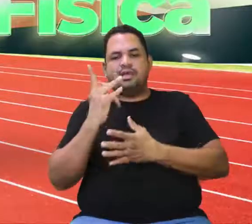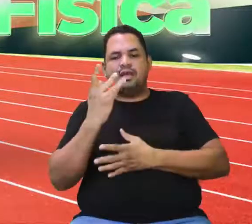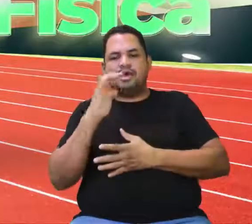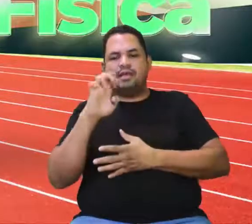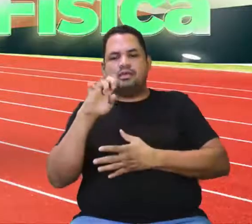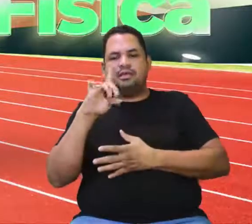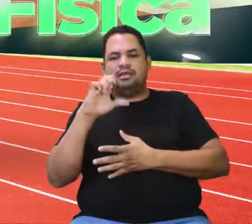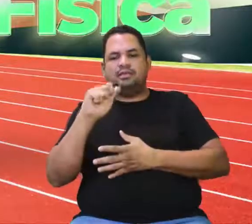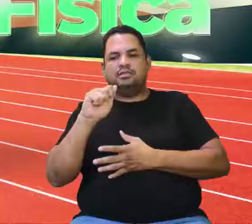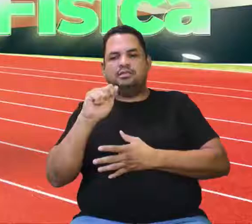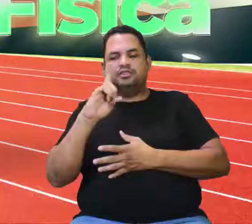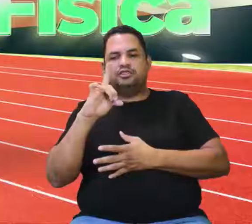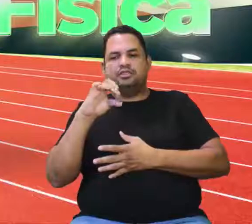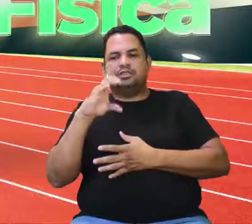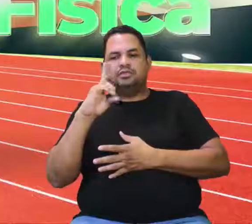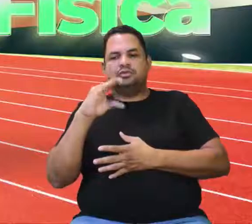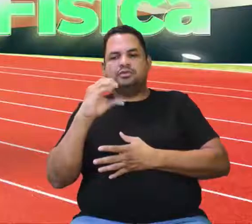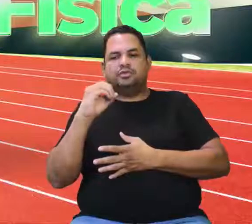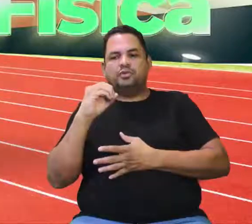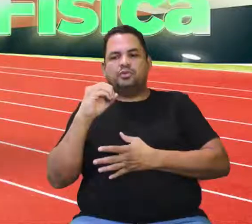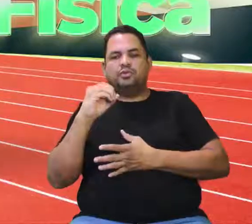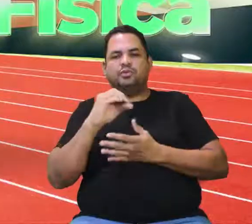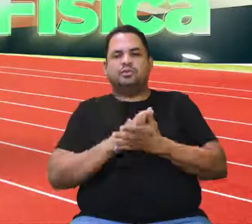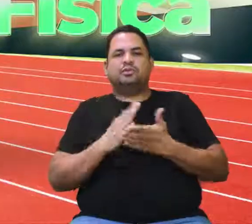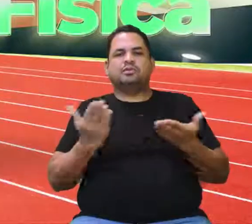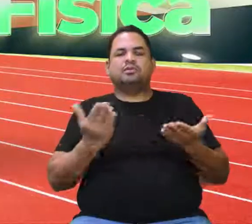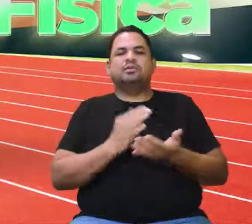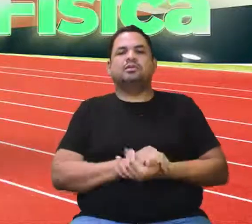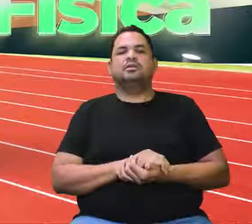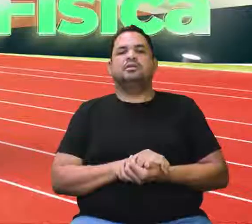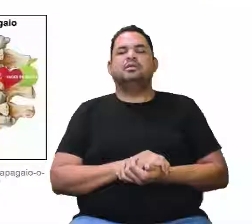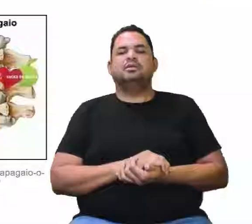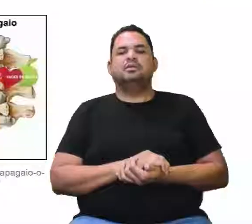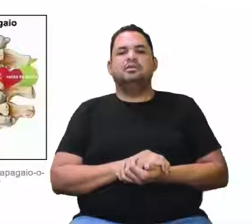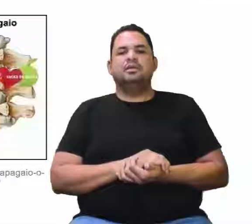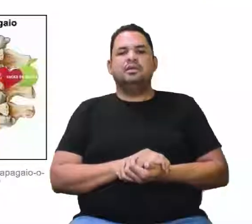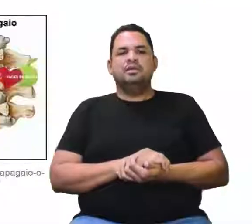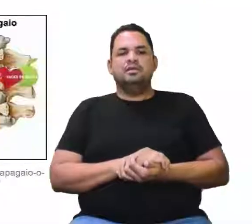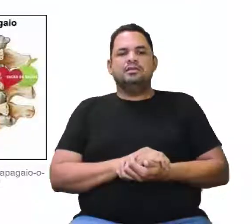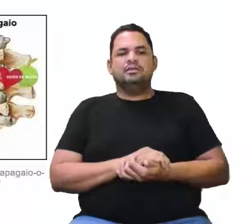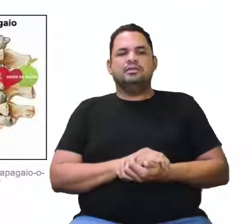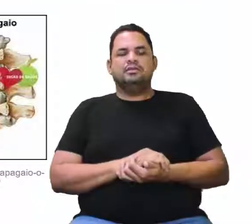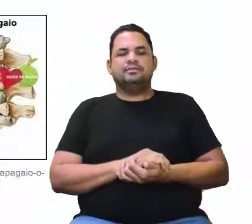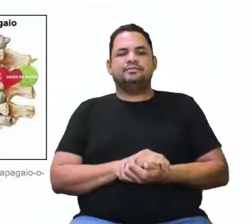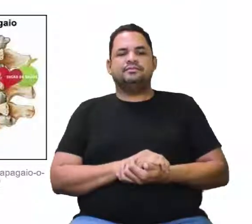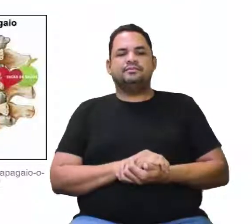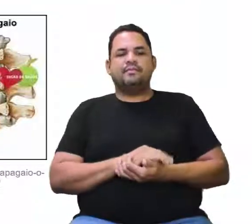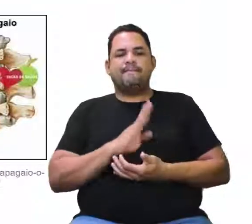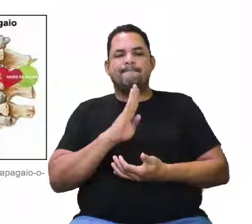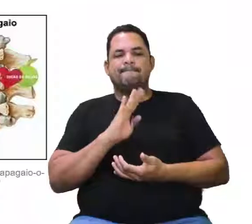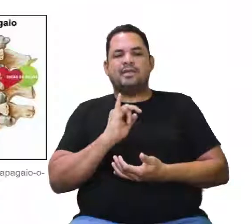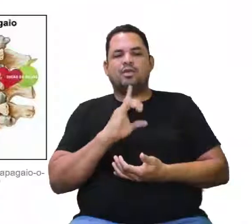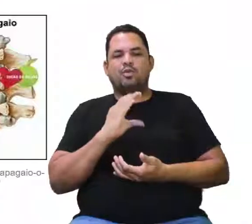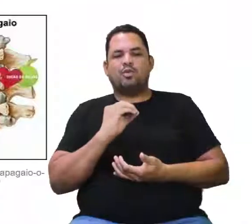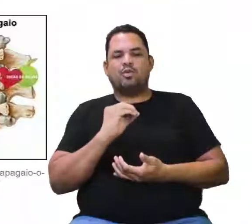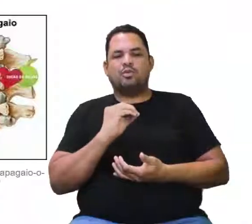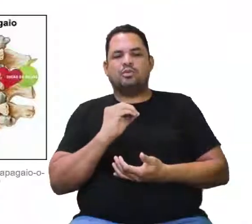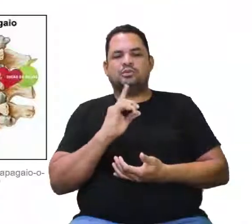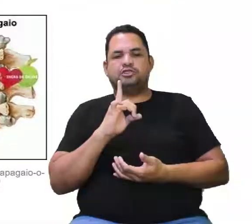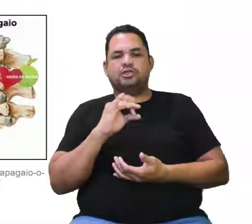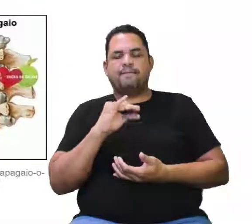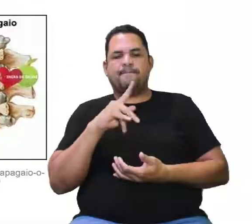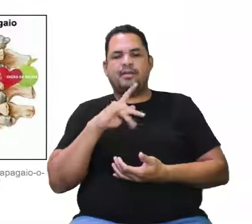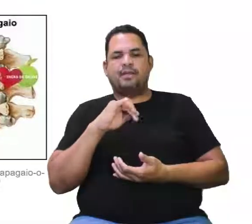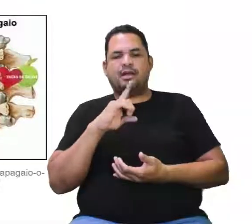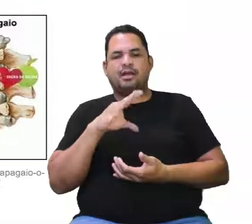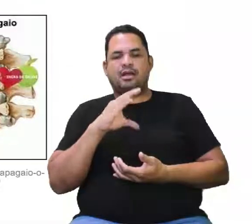é um processo inflamatório. Vamos ver o outro agora? Acompanha comigo. Bora lá. Então, nós temos o bico de papagaio. Esse também é